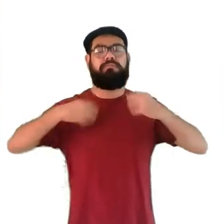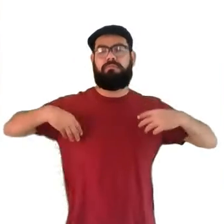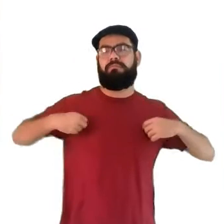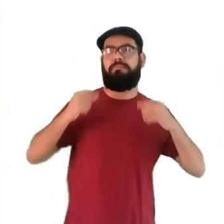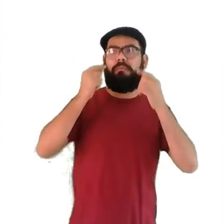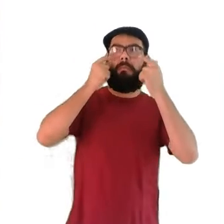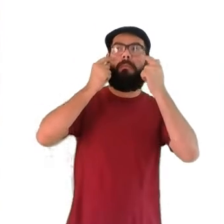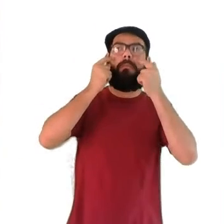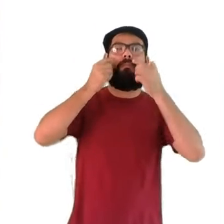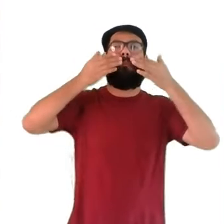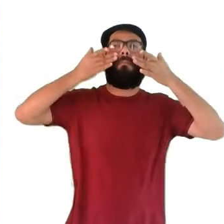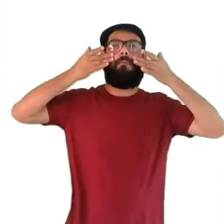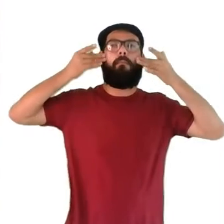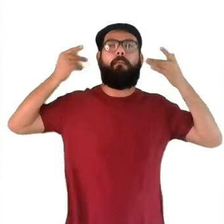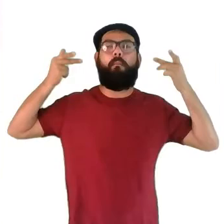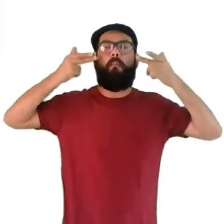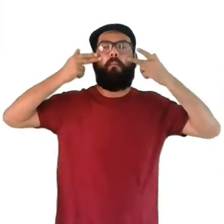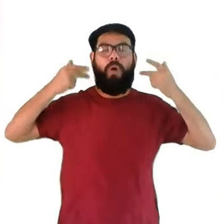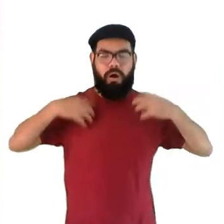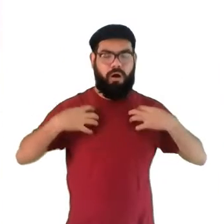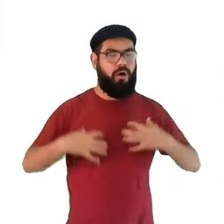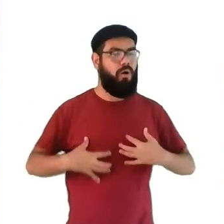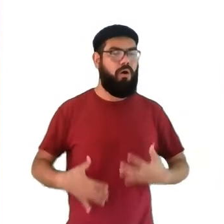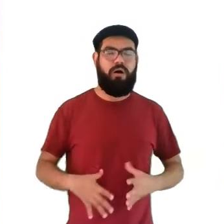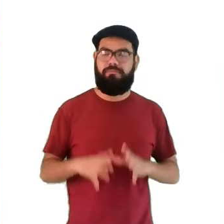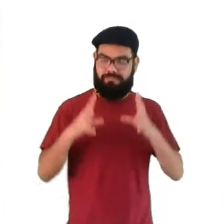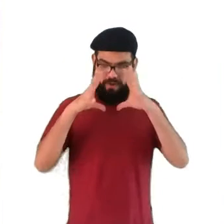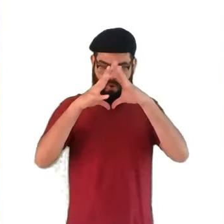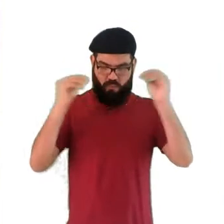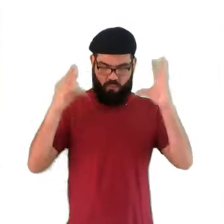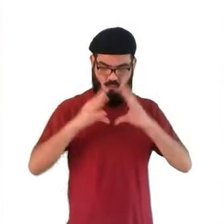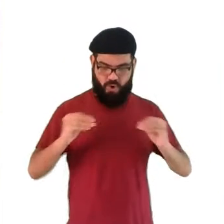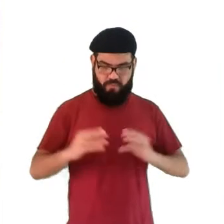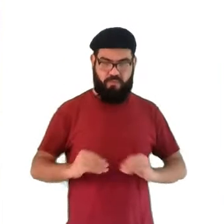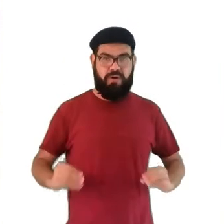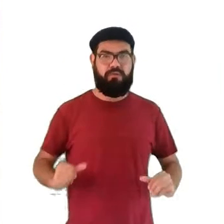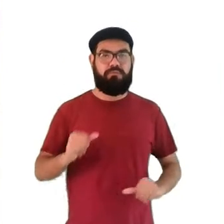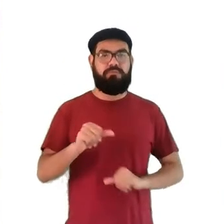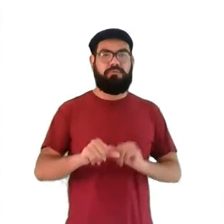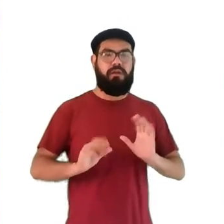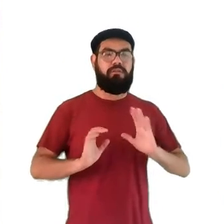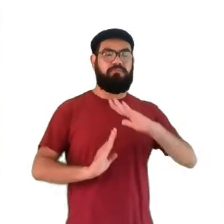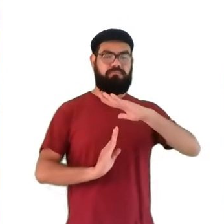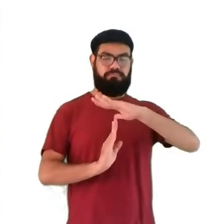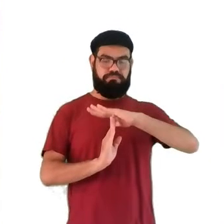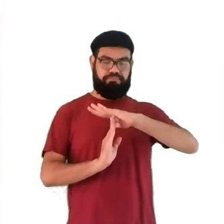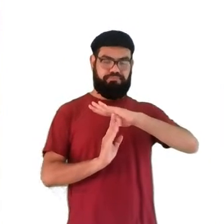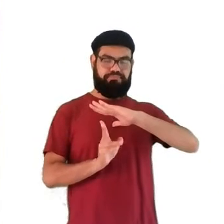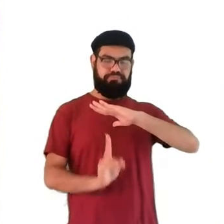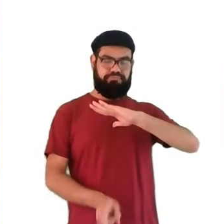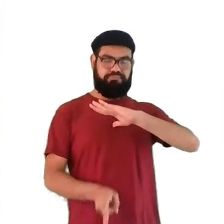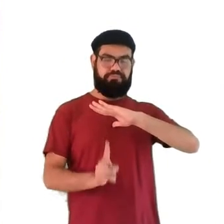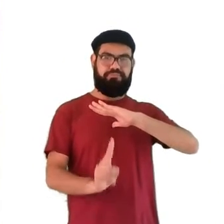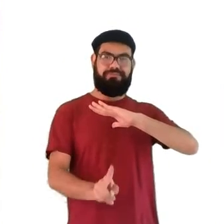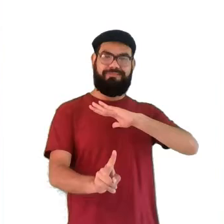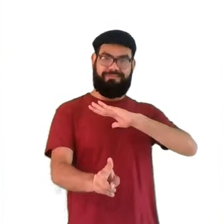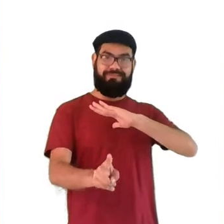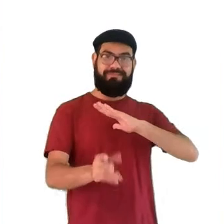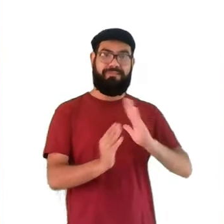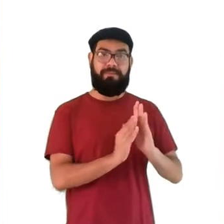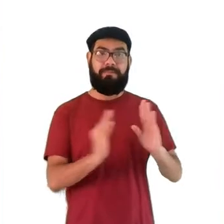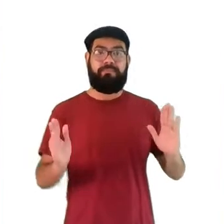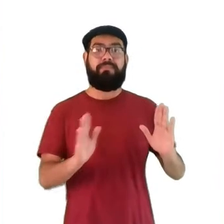nosso corpo, já foi modificado e já está estabilizado nesta fase. Mas há uma